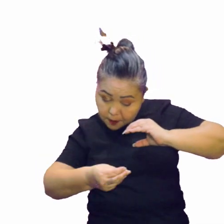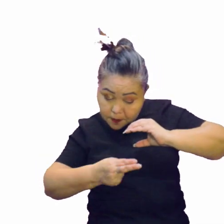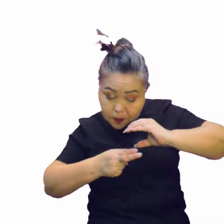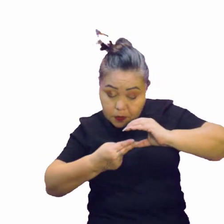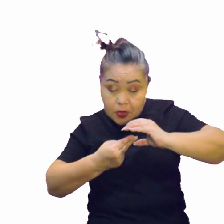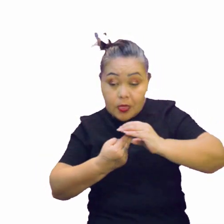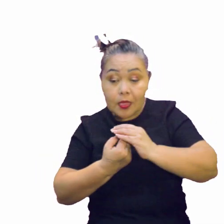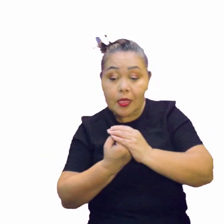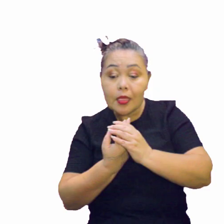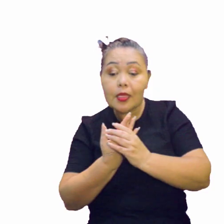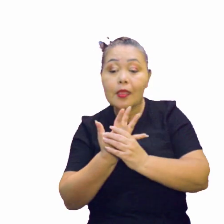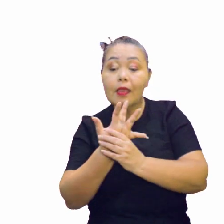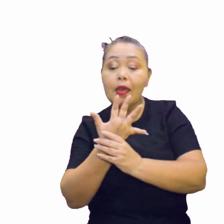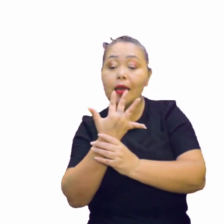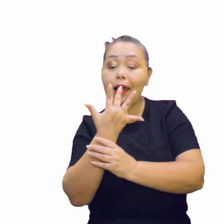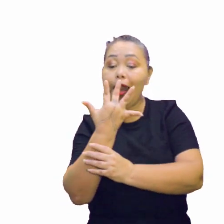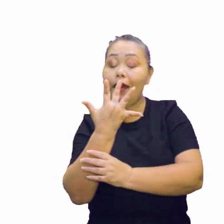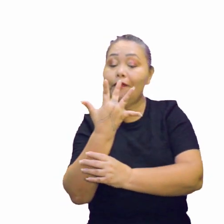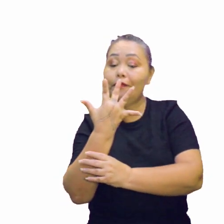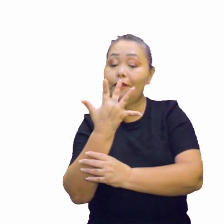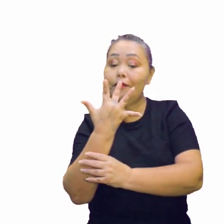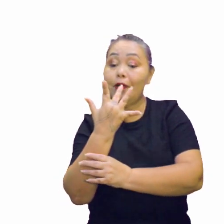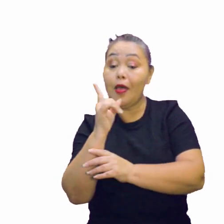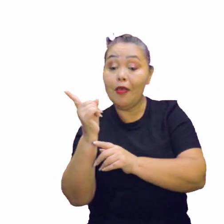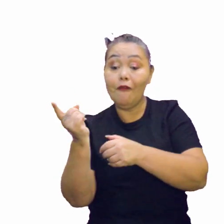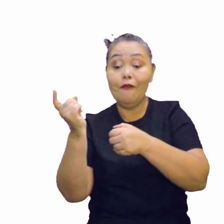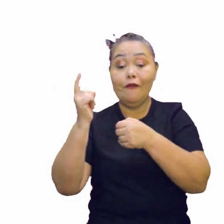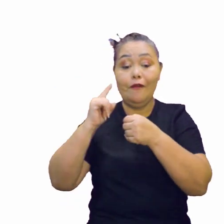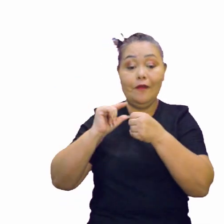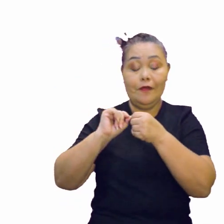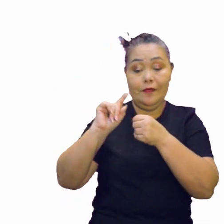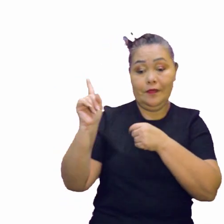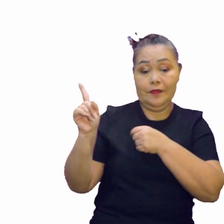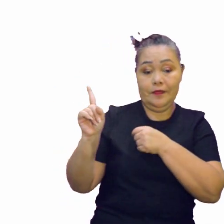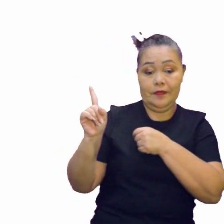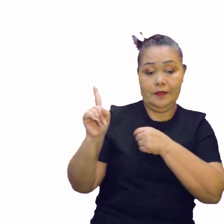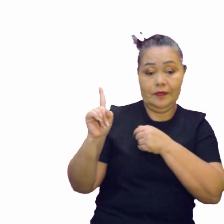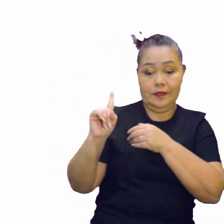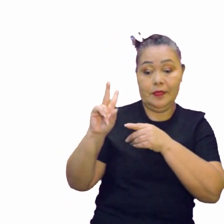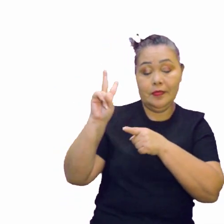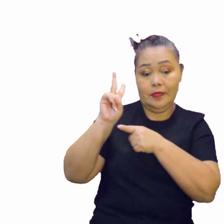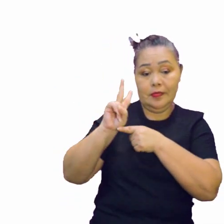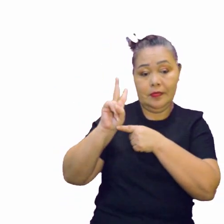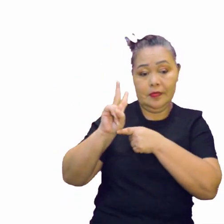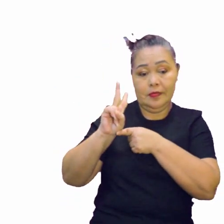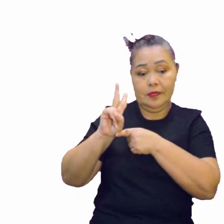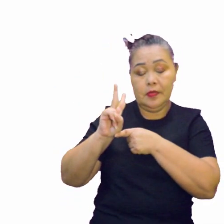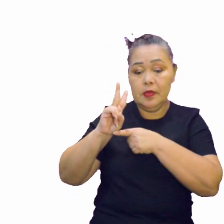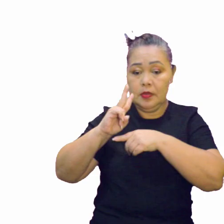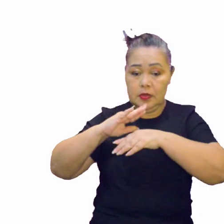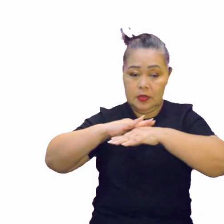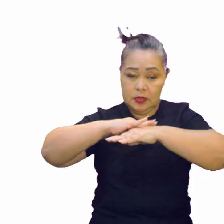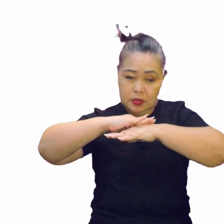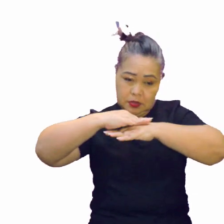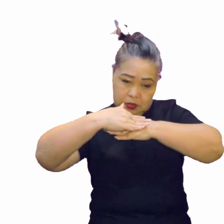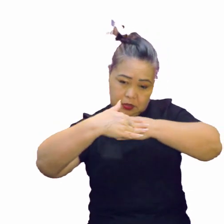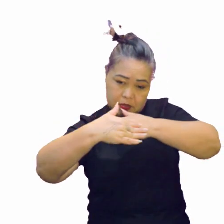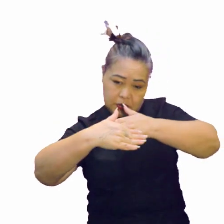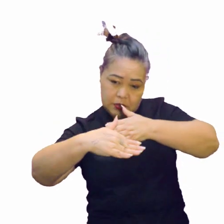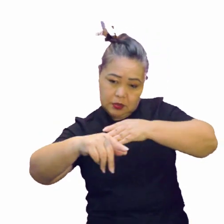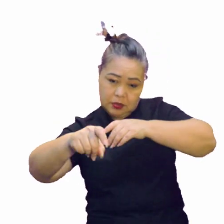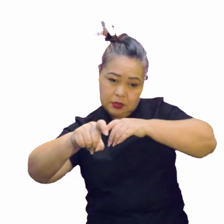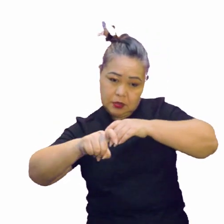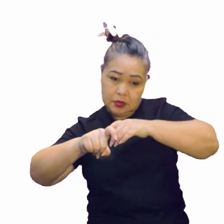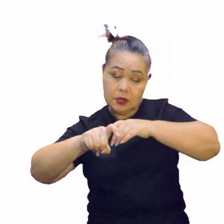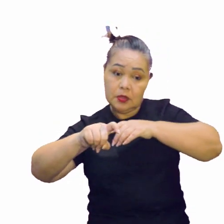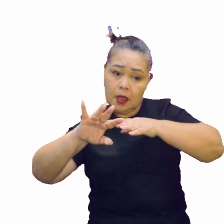Porque eles vão fazer a devolução. Olha só, a manutenção de um solo aerado com a... Aí,